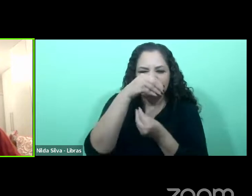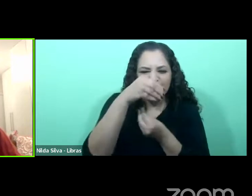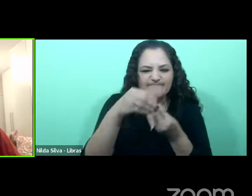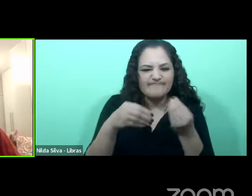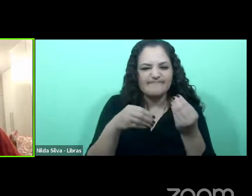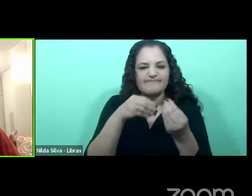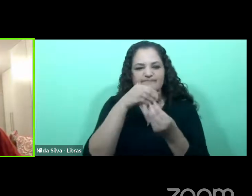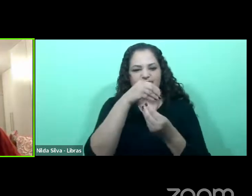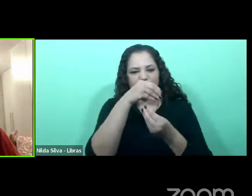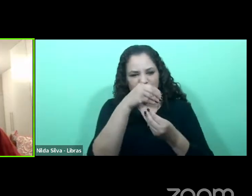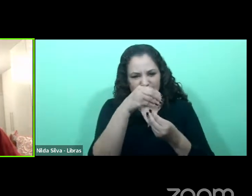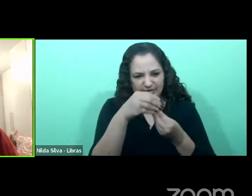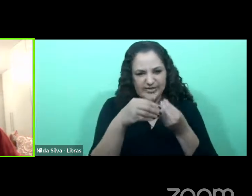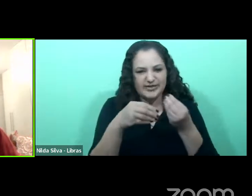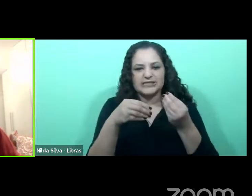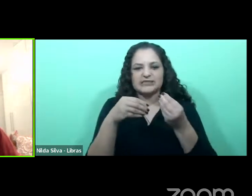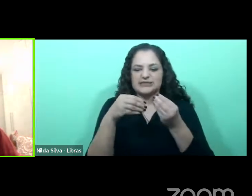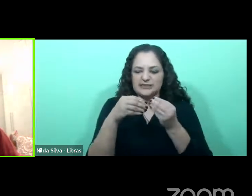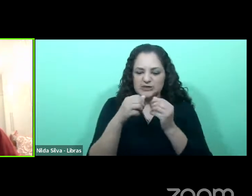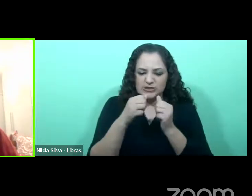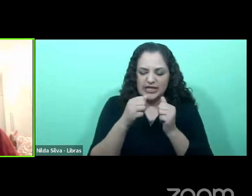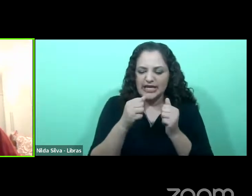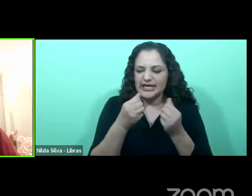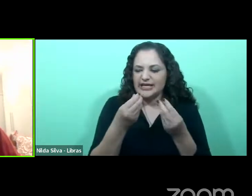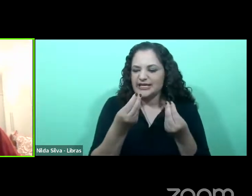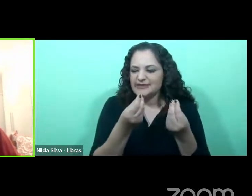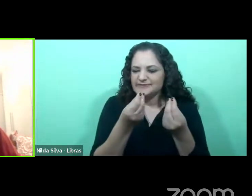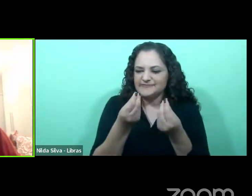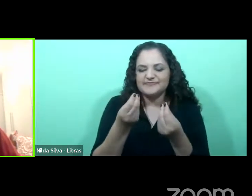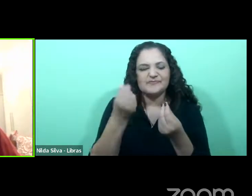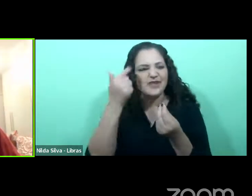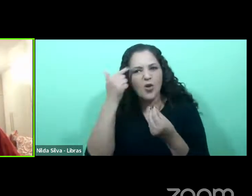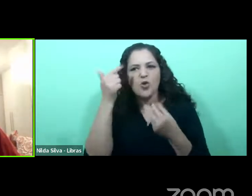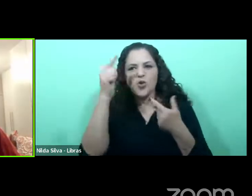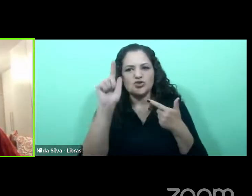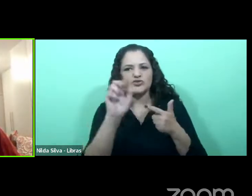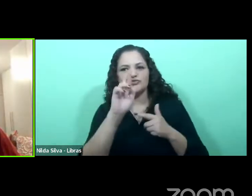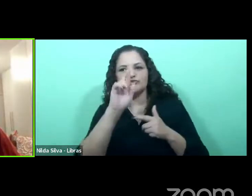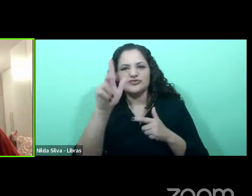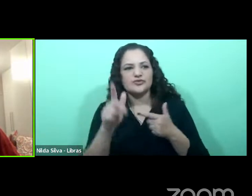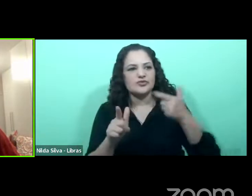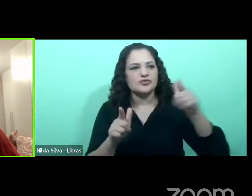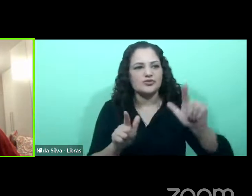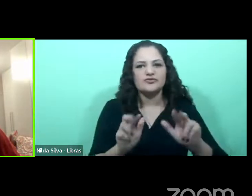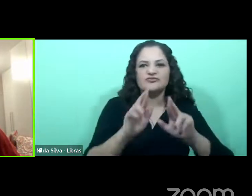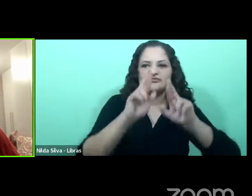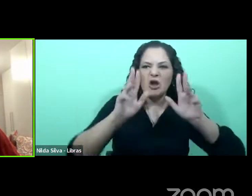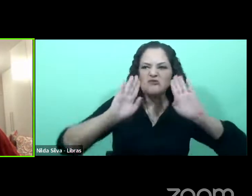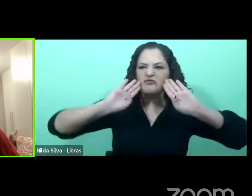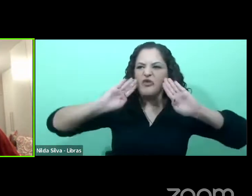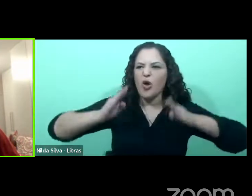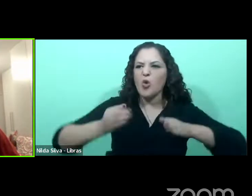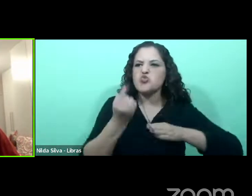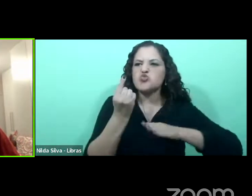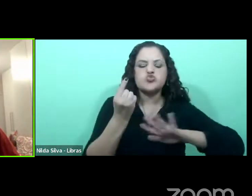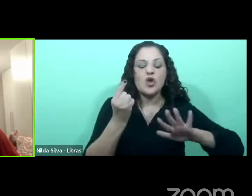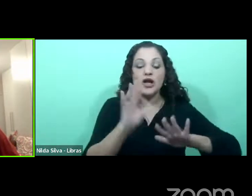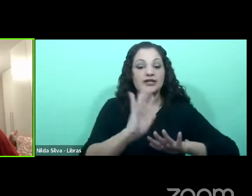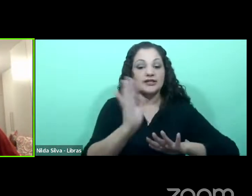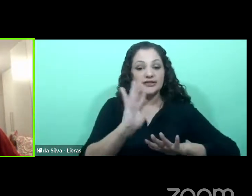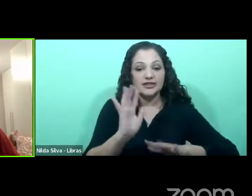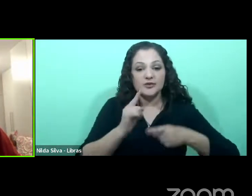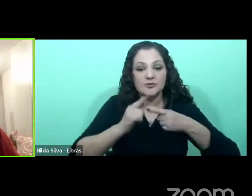Deslizar nesse fio e considerar que existem outros. A gente não está pensando com intergeracionalidade numa